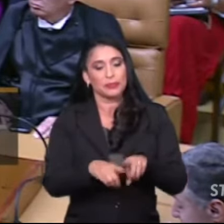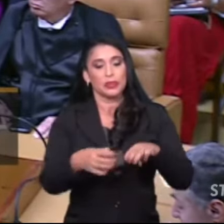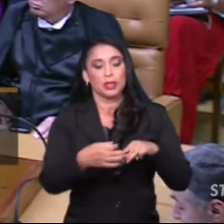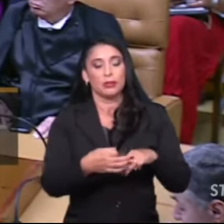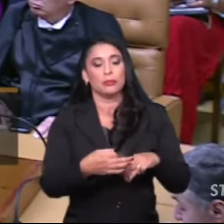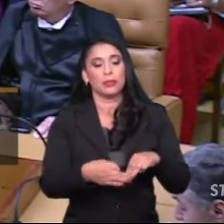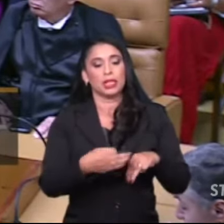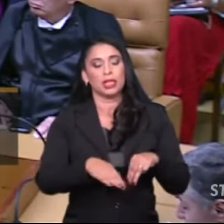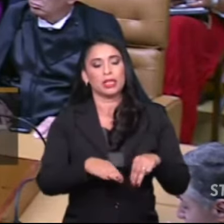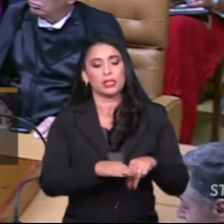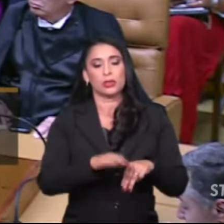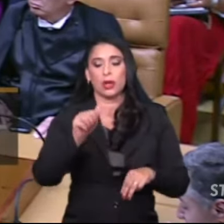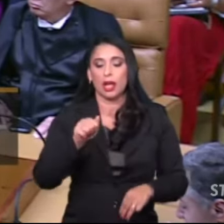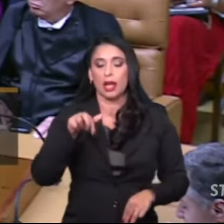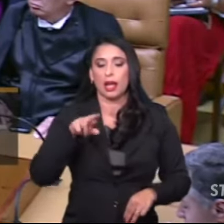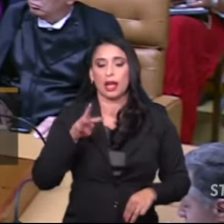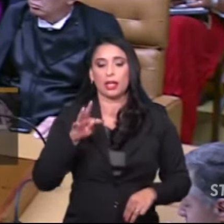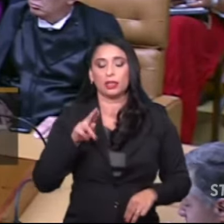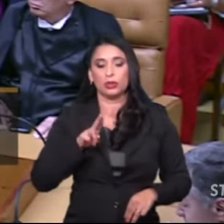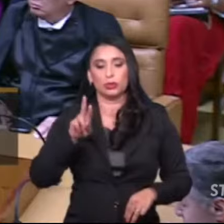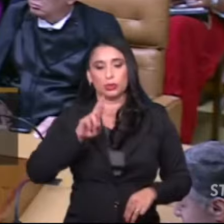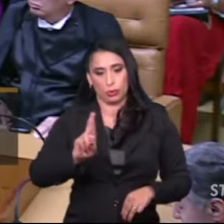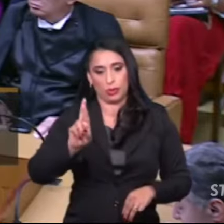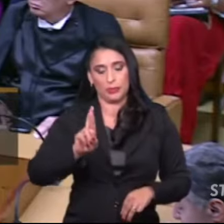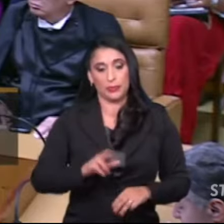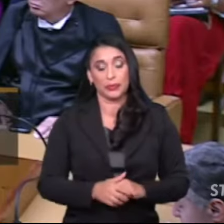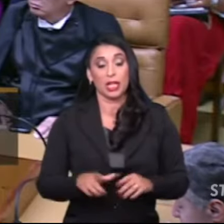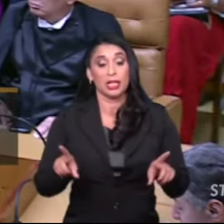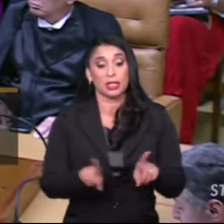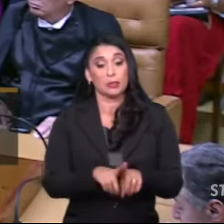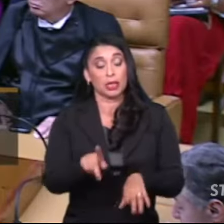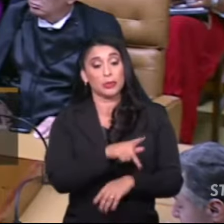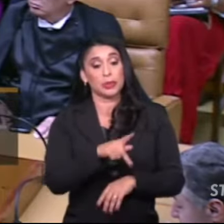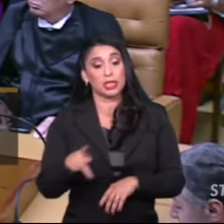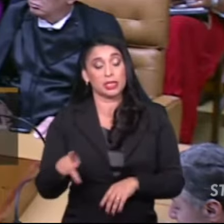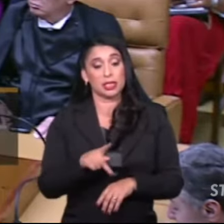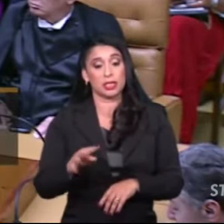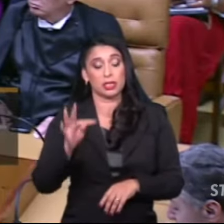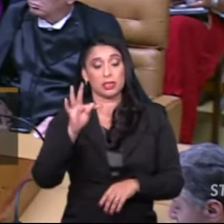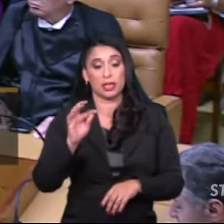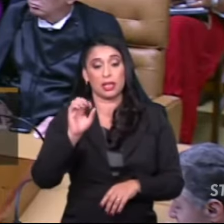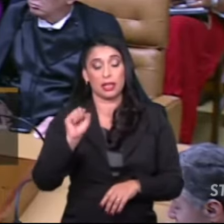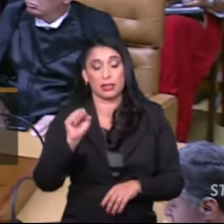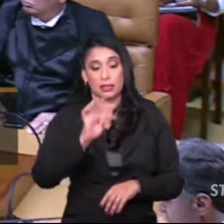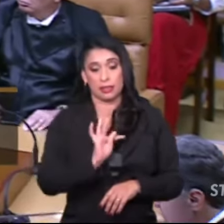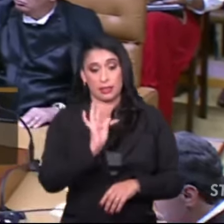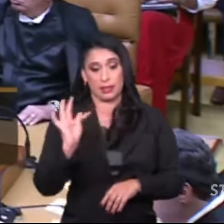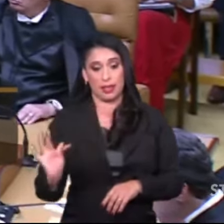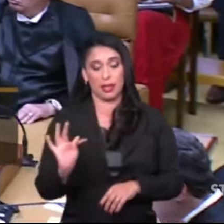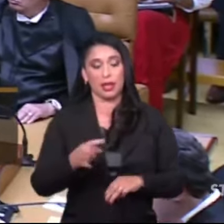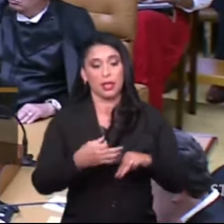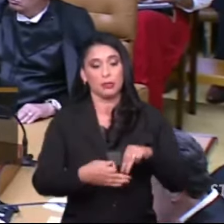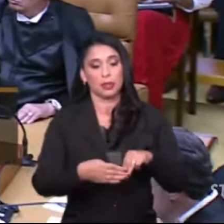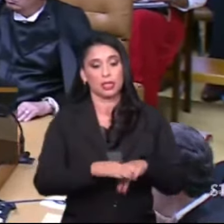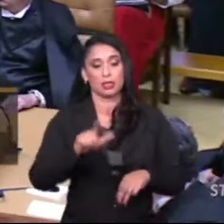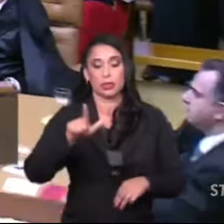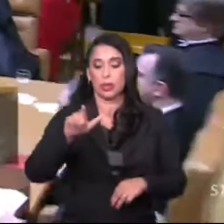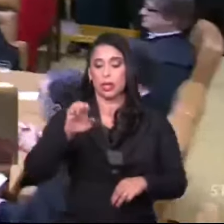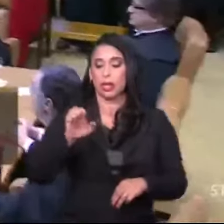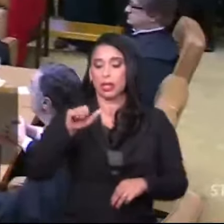Arthur Vidigal de Oliveira, aqui presente, o presidente do Tribunal Superior do Trabalho, ministro Lélio